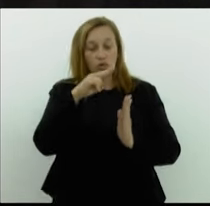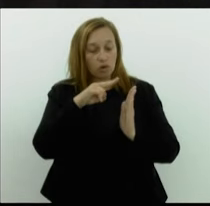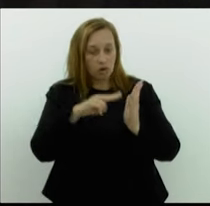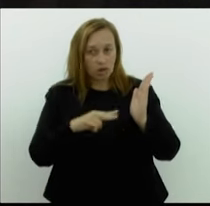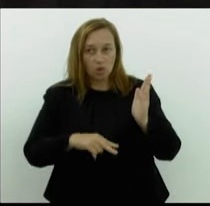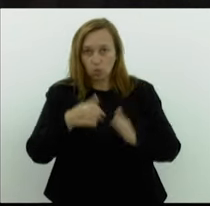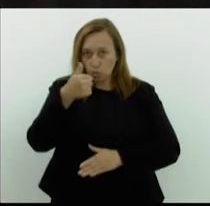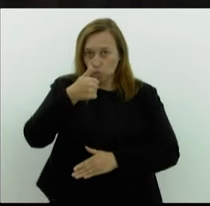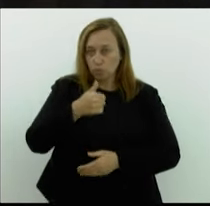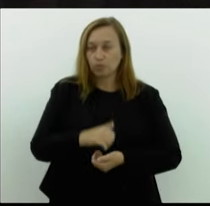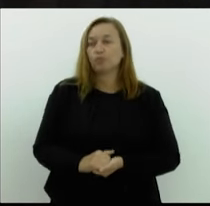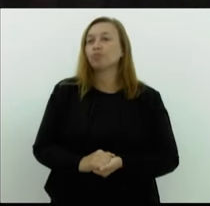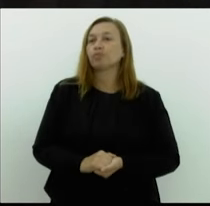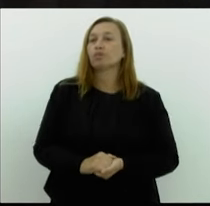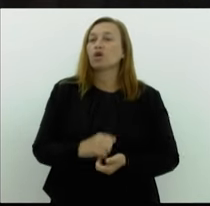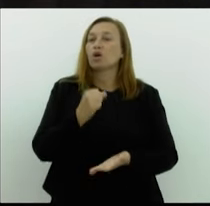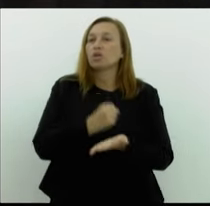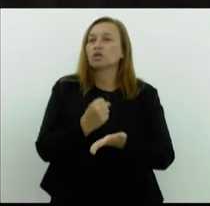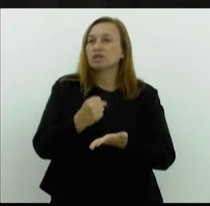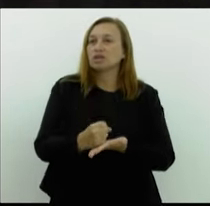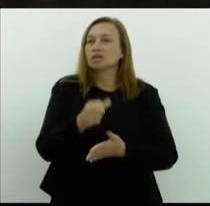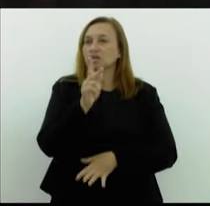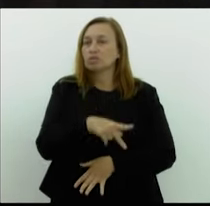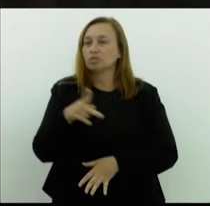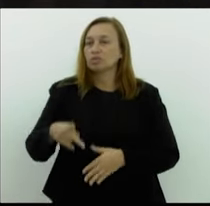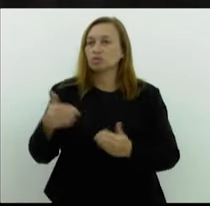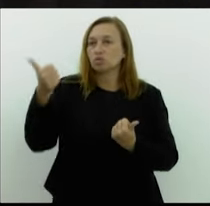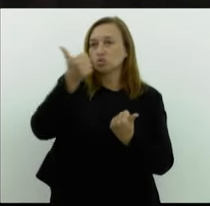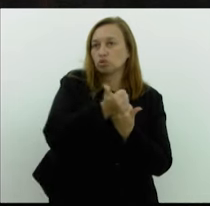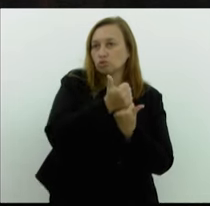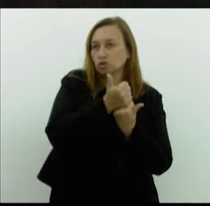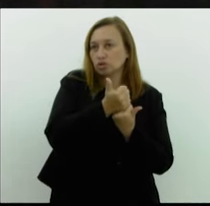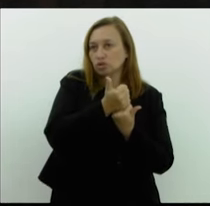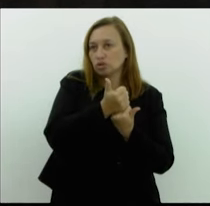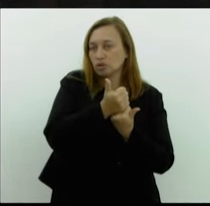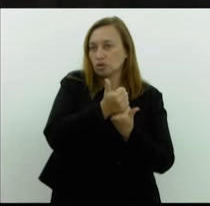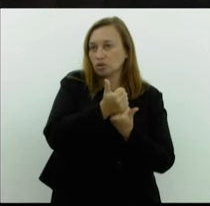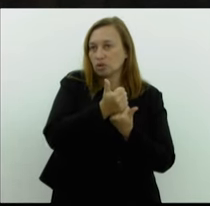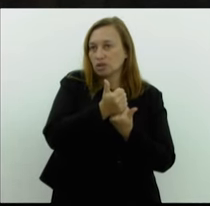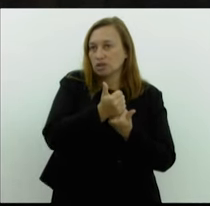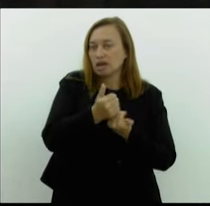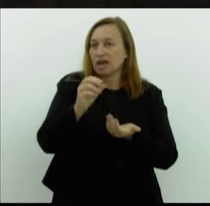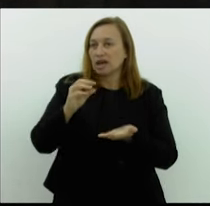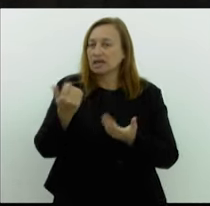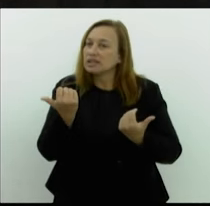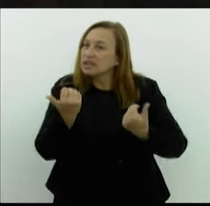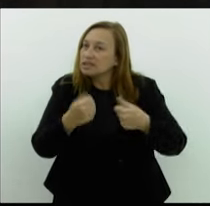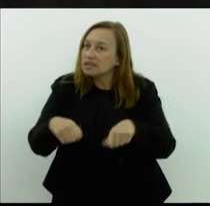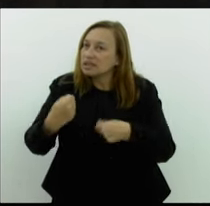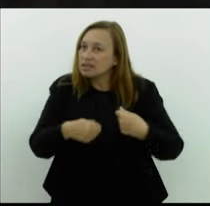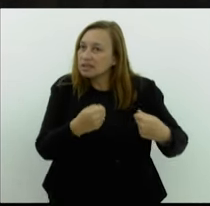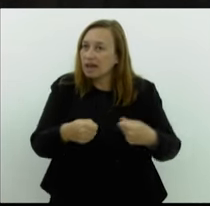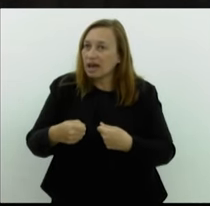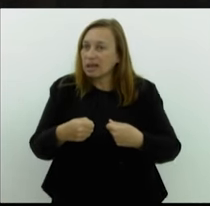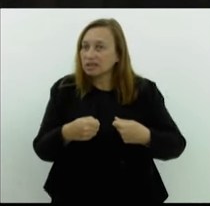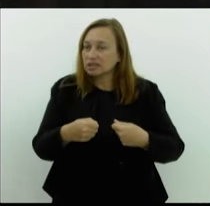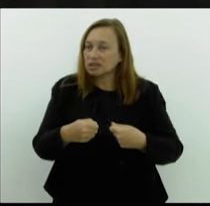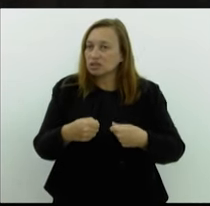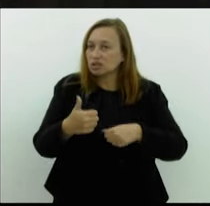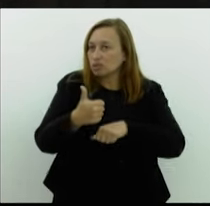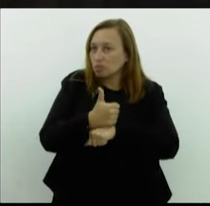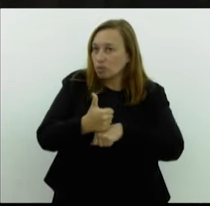1, contratação de professor substituto para suprir a falta na respectiva carreira